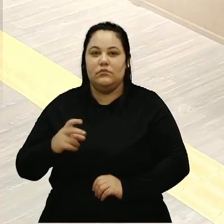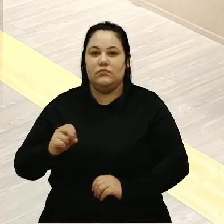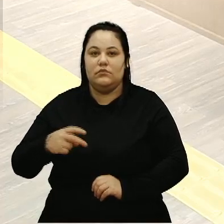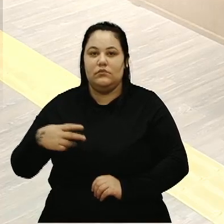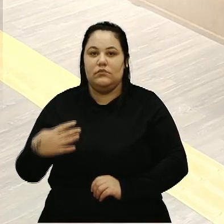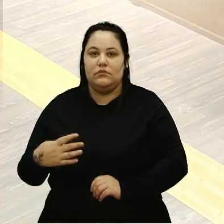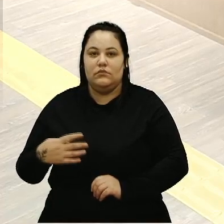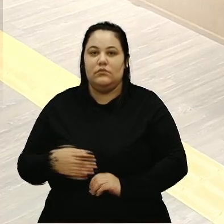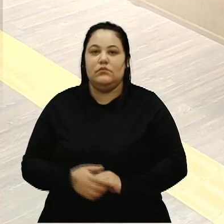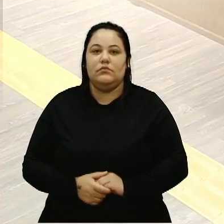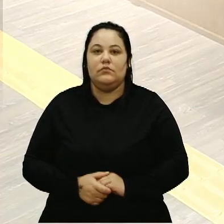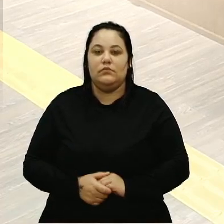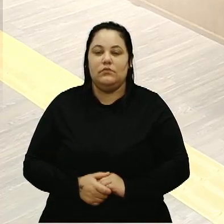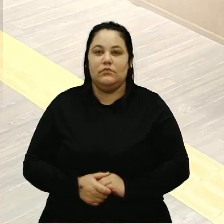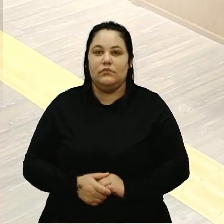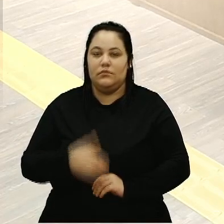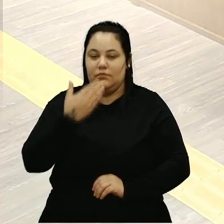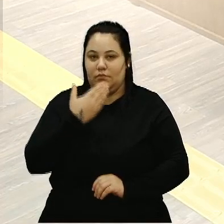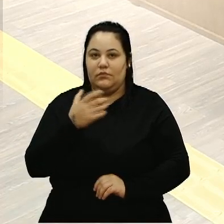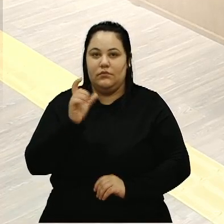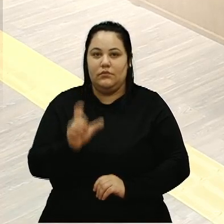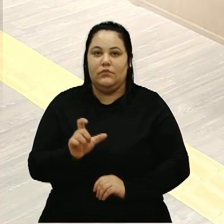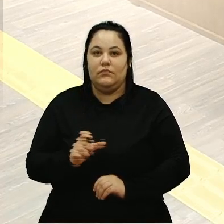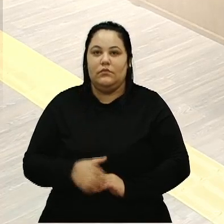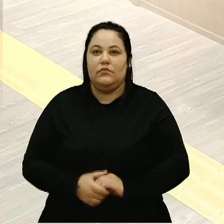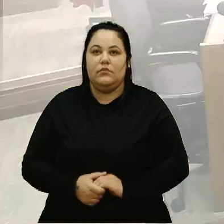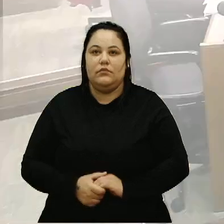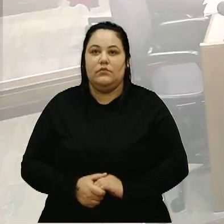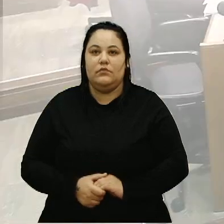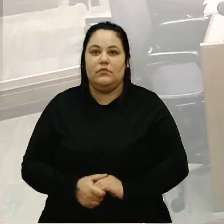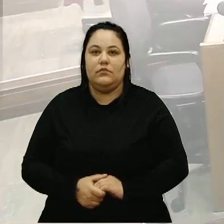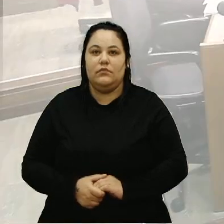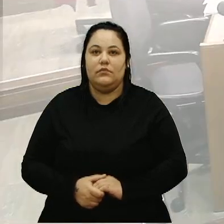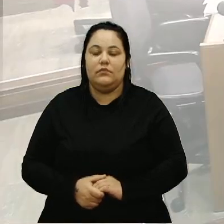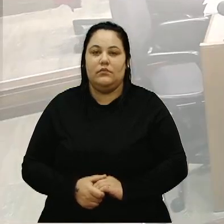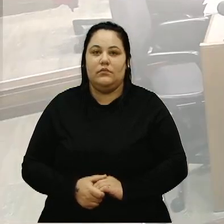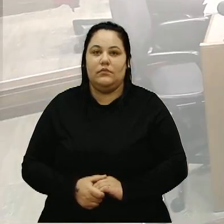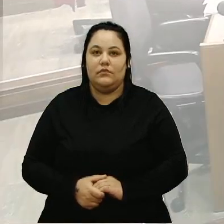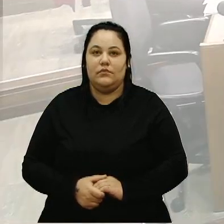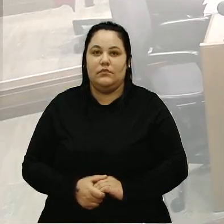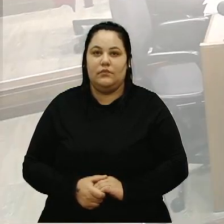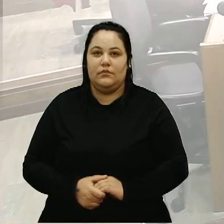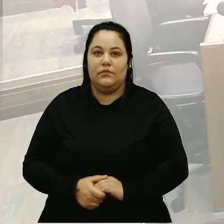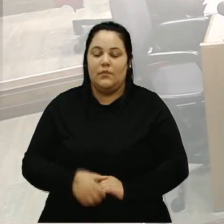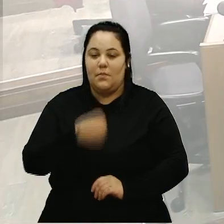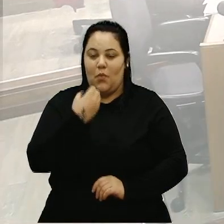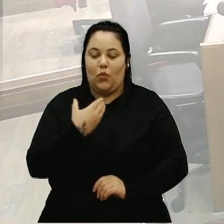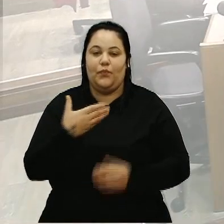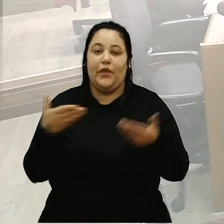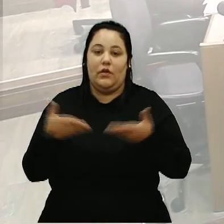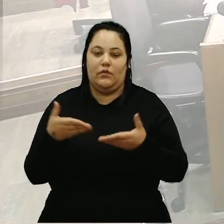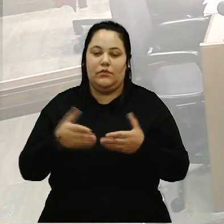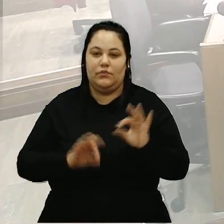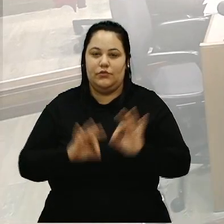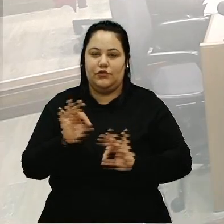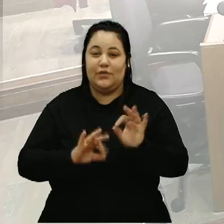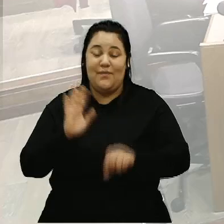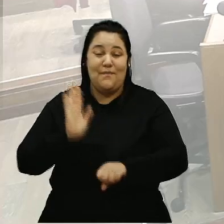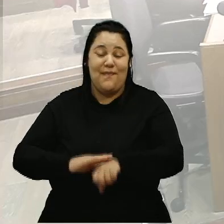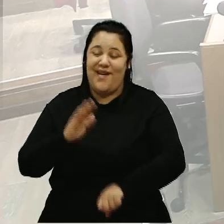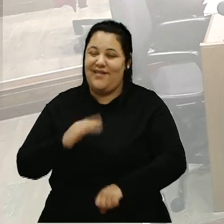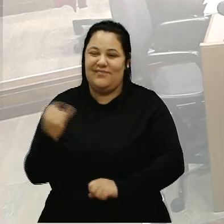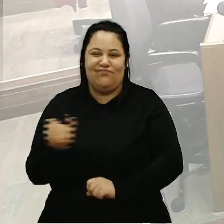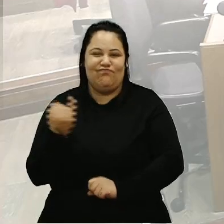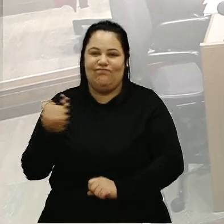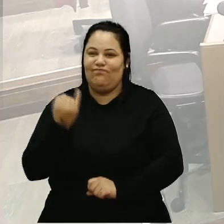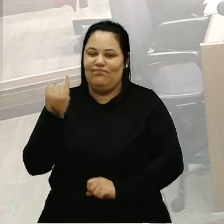94/2024. Peço a palavra. Com a palavra, vereadora Rose. Bom, agora o projeto, que é o mais importante,